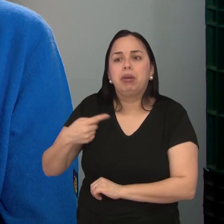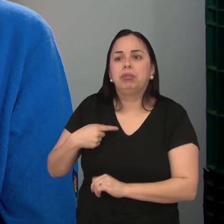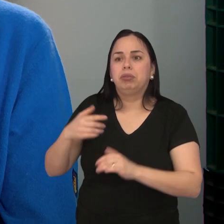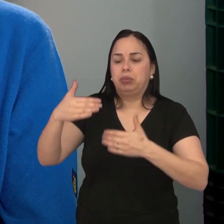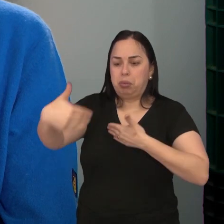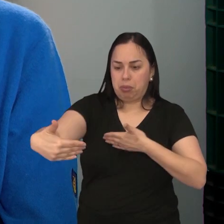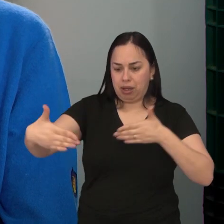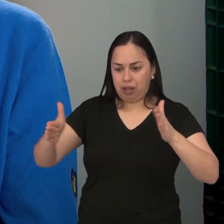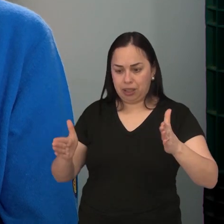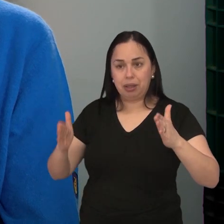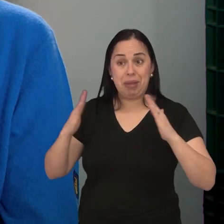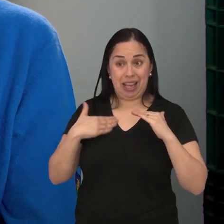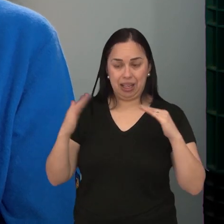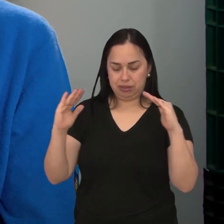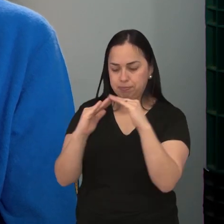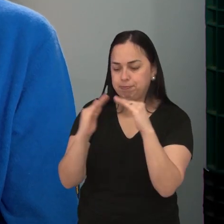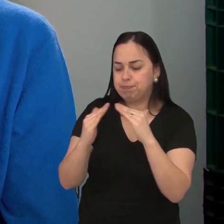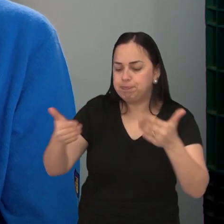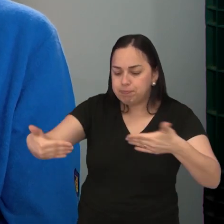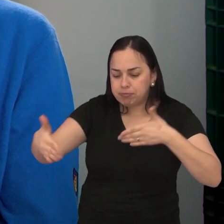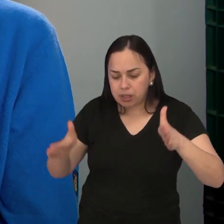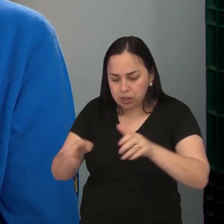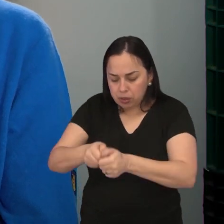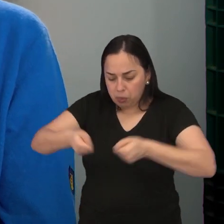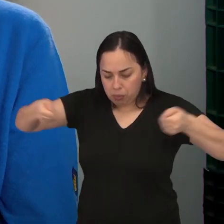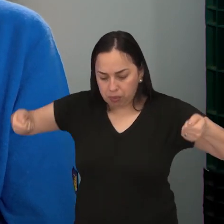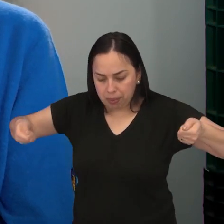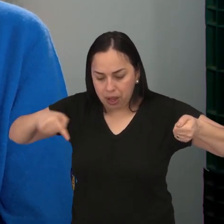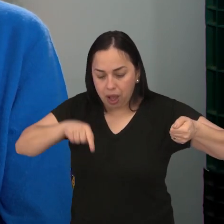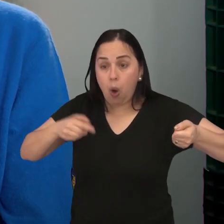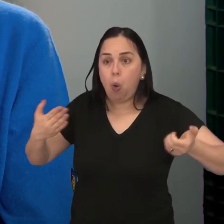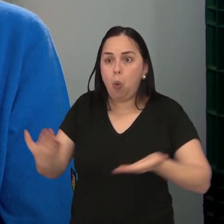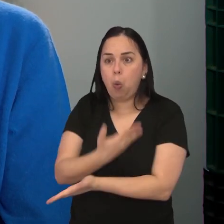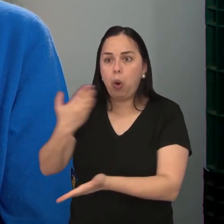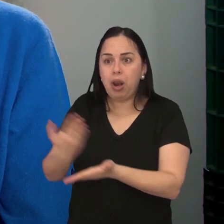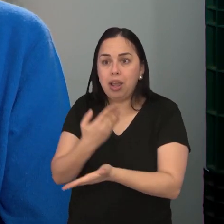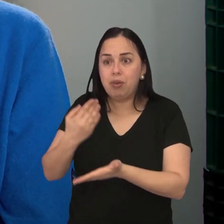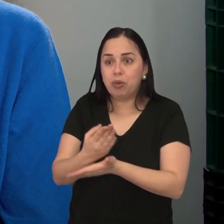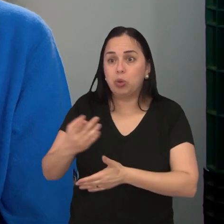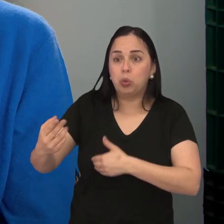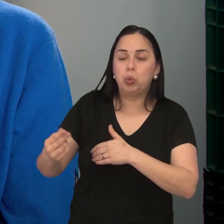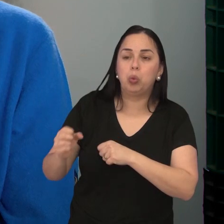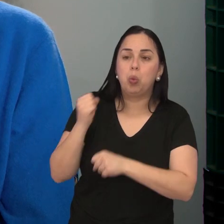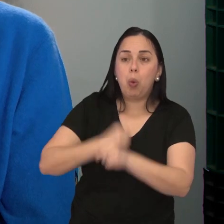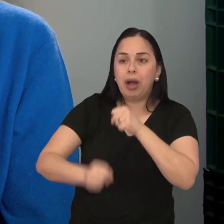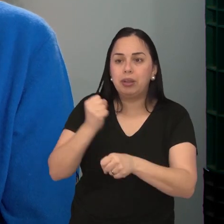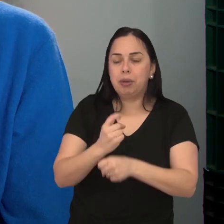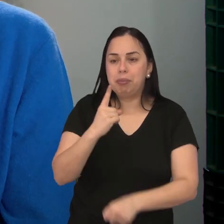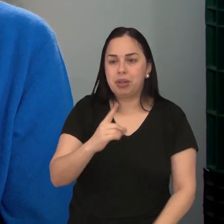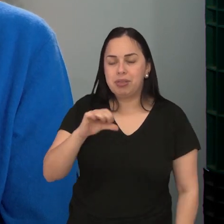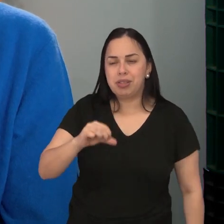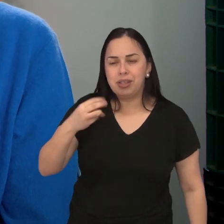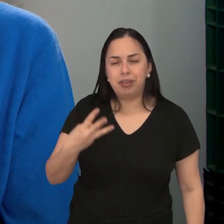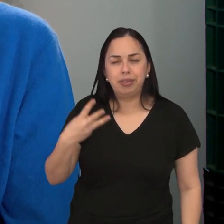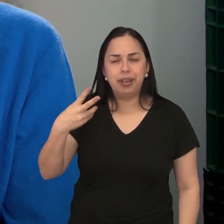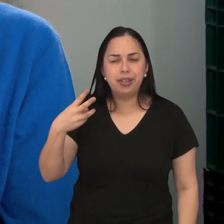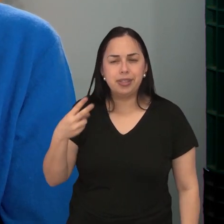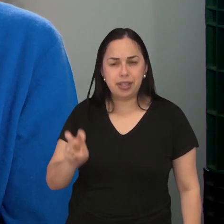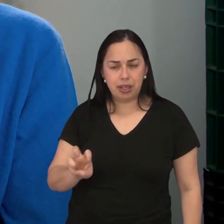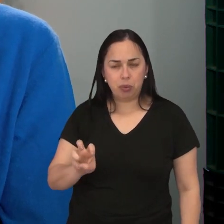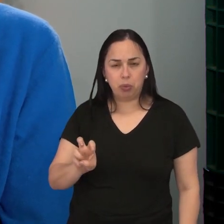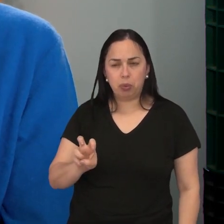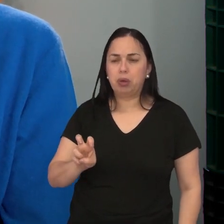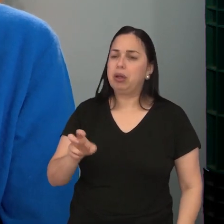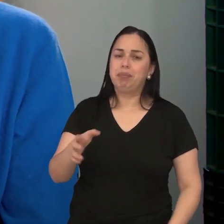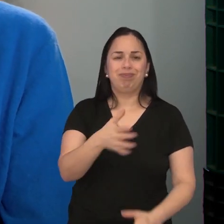pacote com o presente. Eu abri, era um livro de 1935. Eu acho que infelizmente não está aqui, deve estar em casa, senão